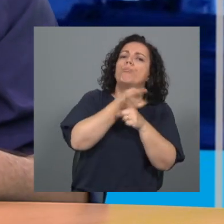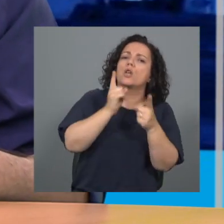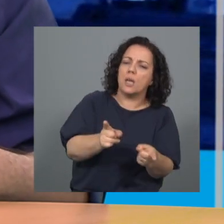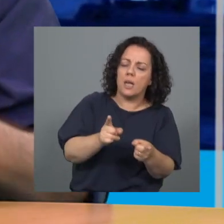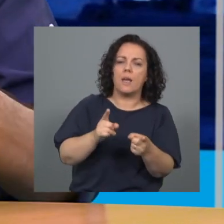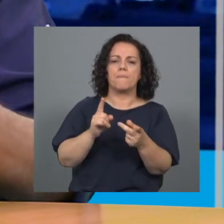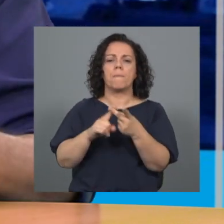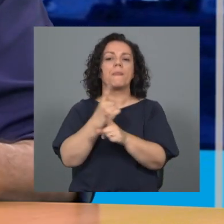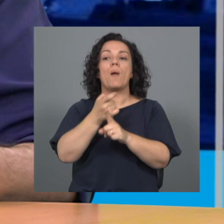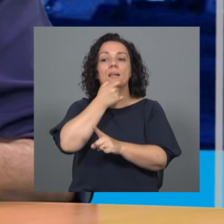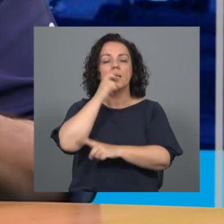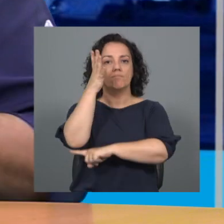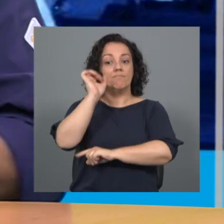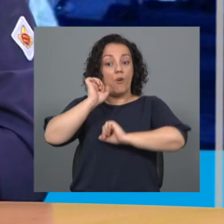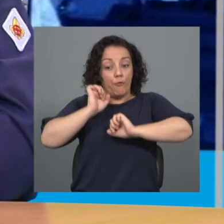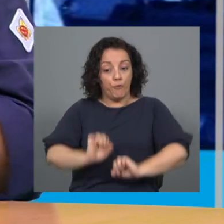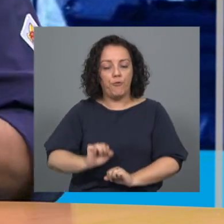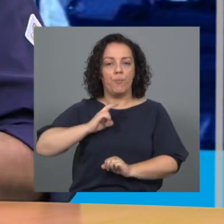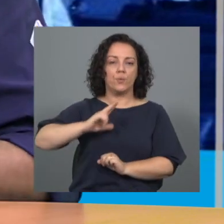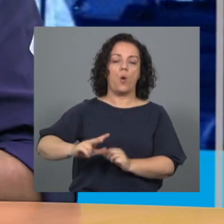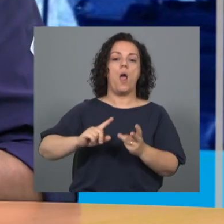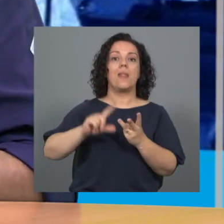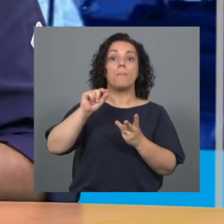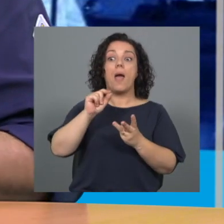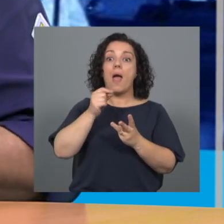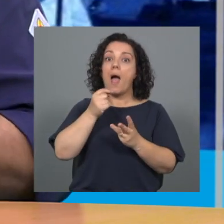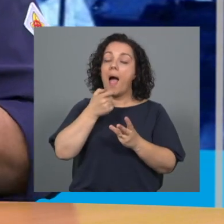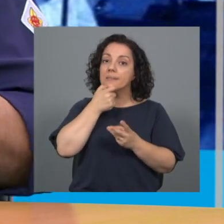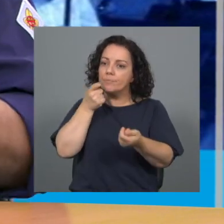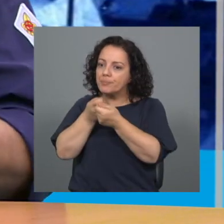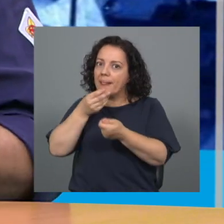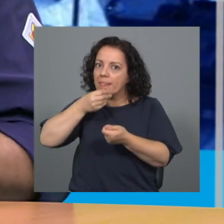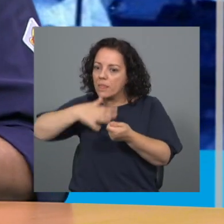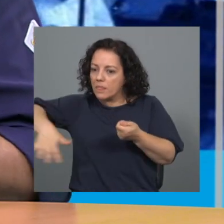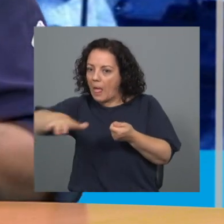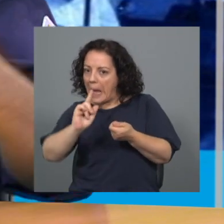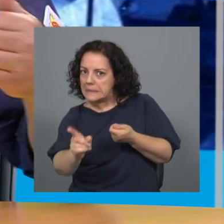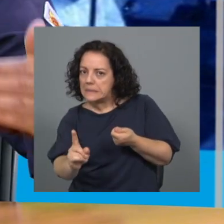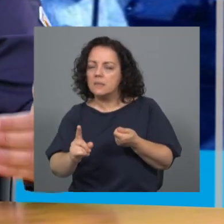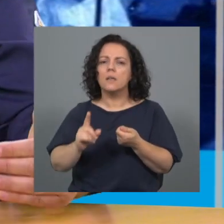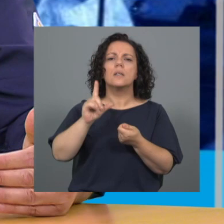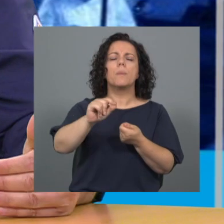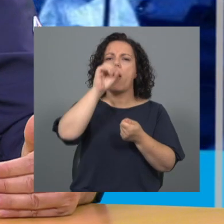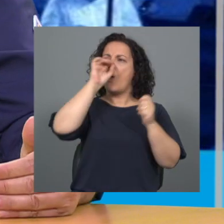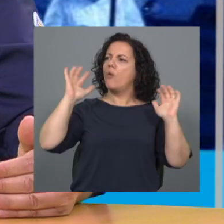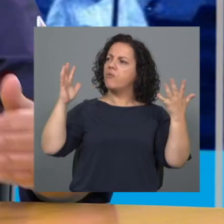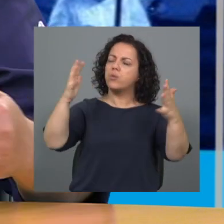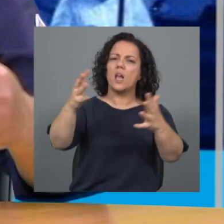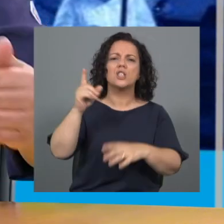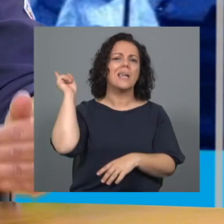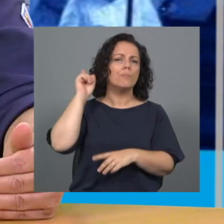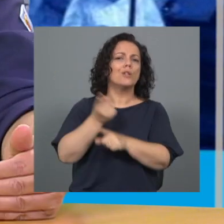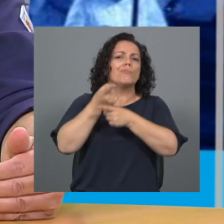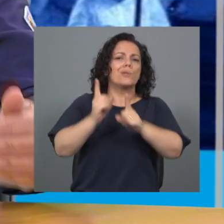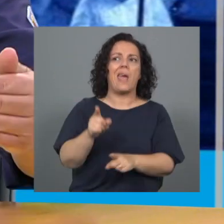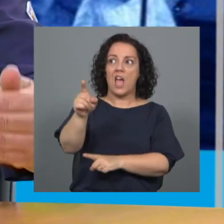plantas nacionais, adequadas àquele espaço, àquele território e àquele terreno, e porque é que a importância da floresta, a importância daquela árvore em específico, o que é que